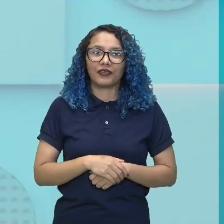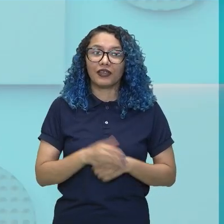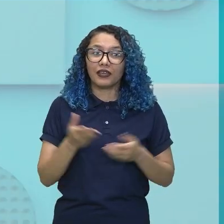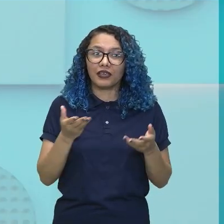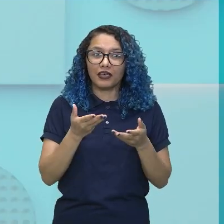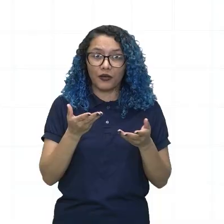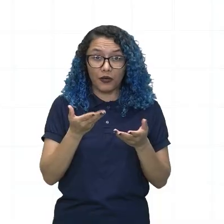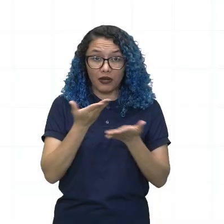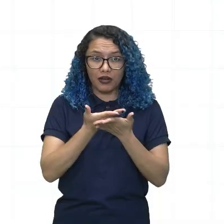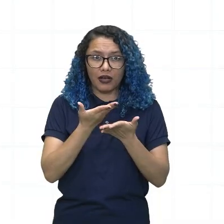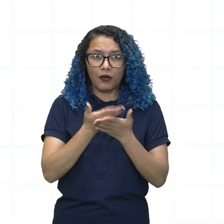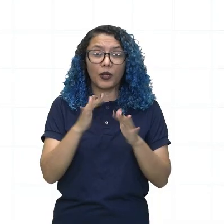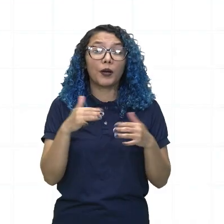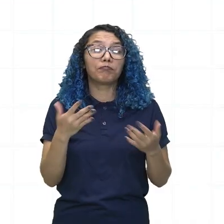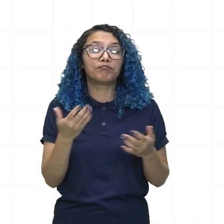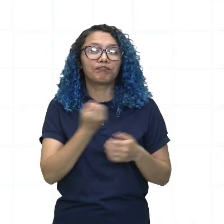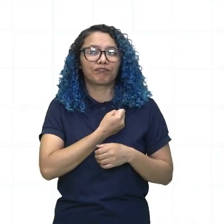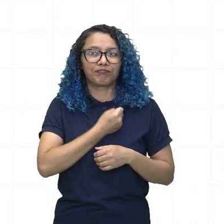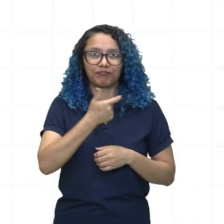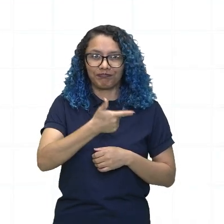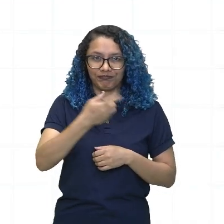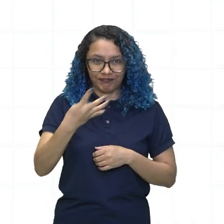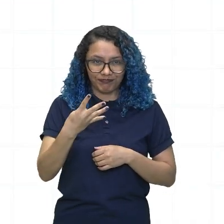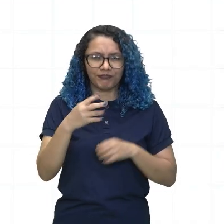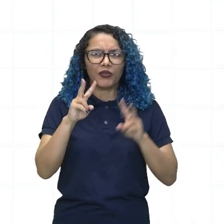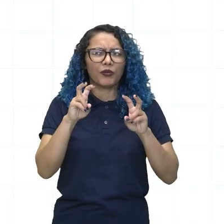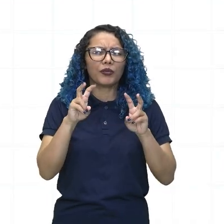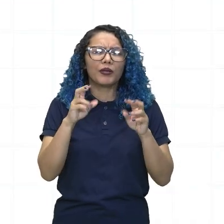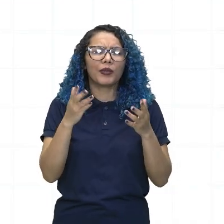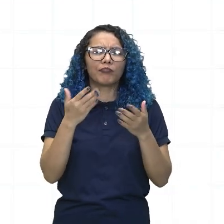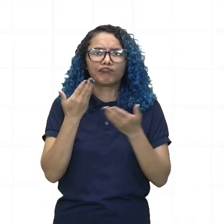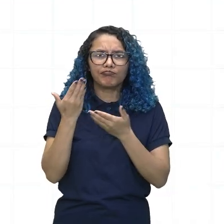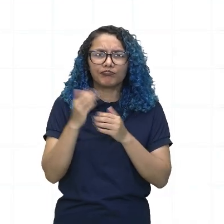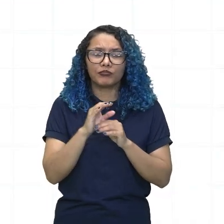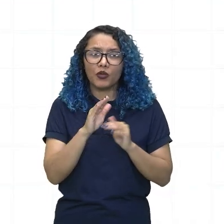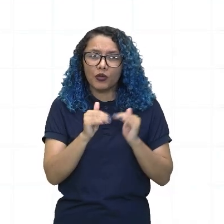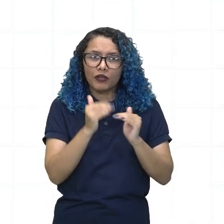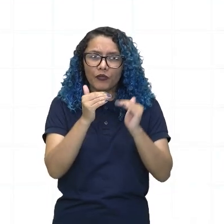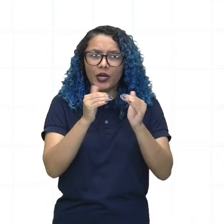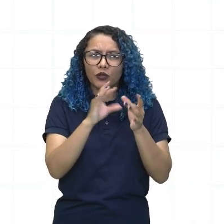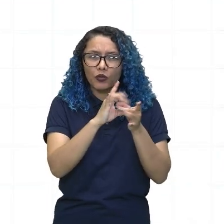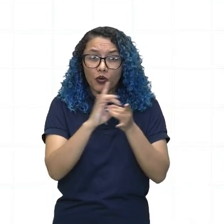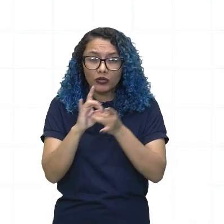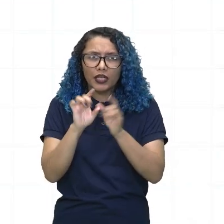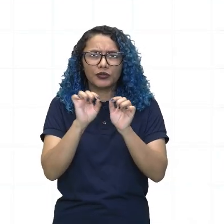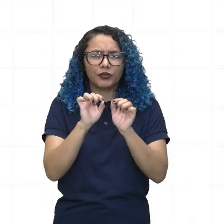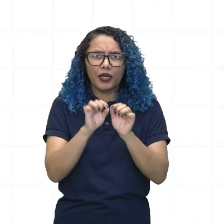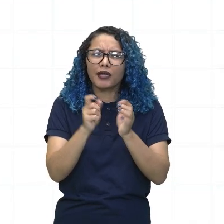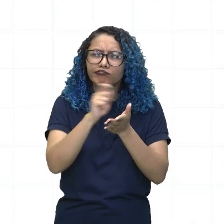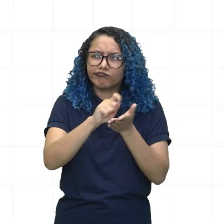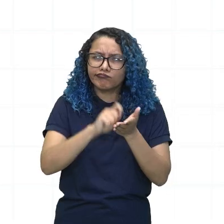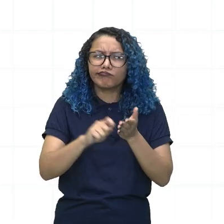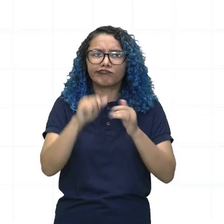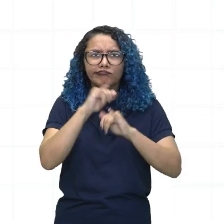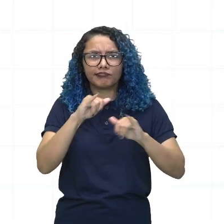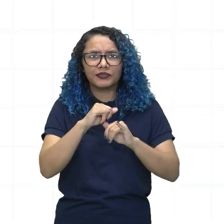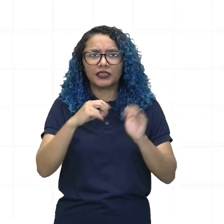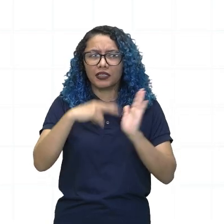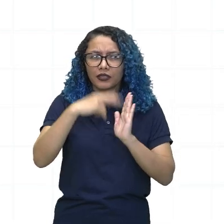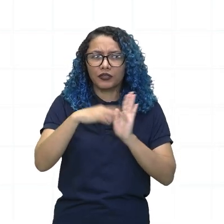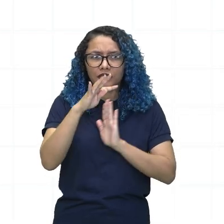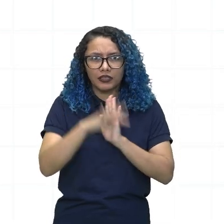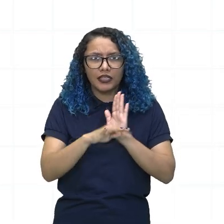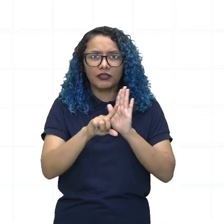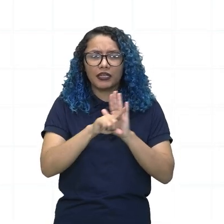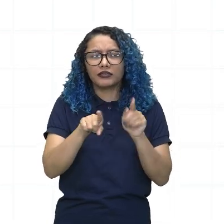e esta é a nossa aula de número 24, que tem como objeto de conhecimento reconstrução do contexto de produção, circulação e recepção de